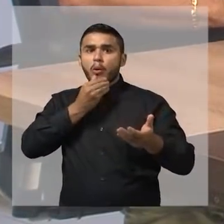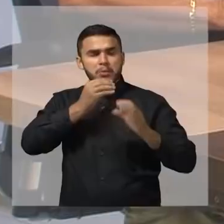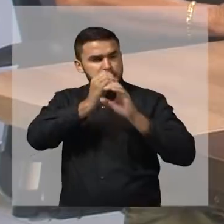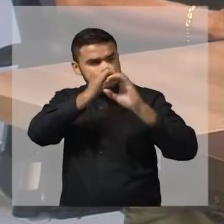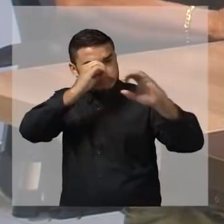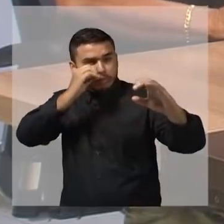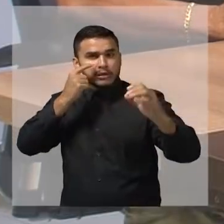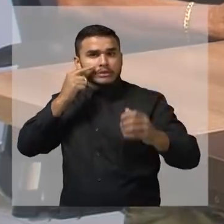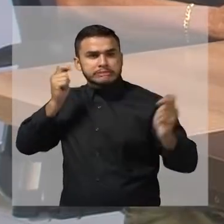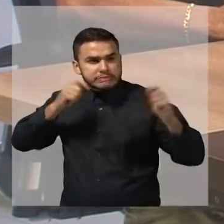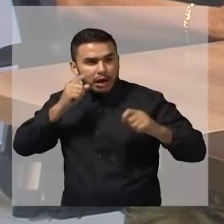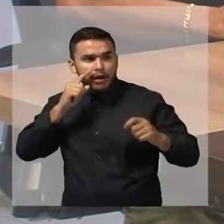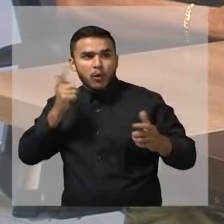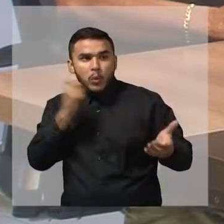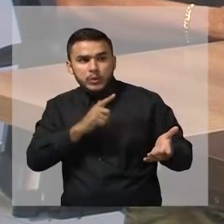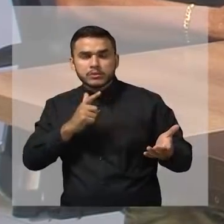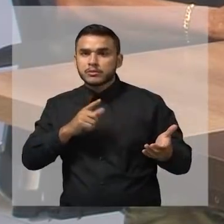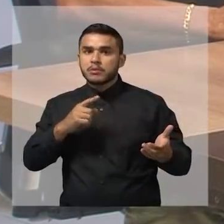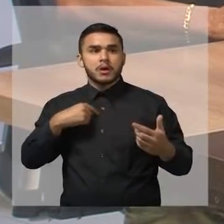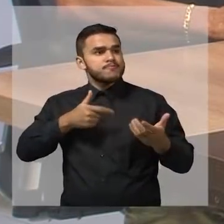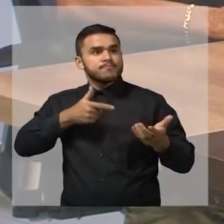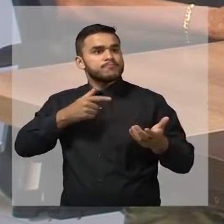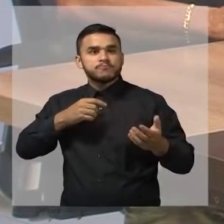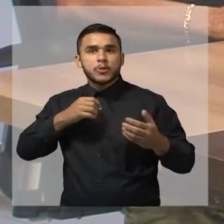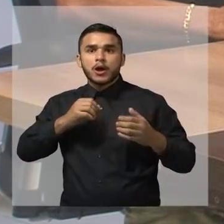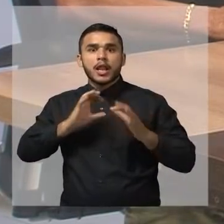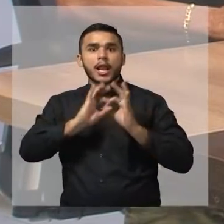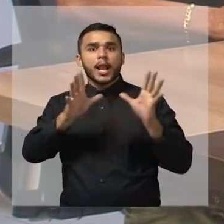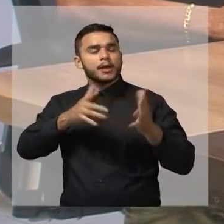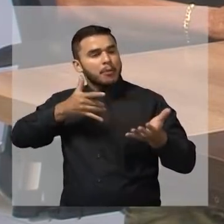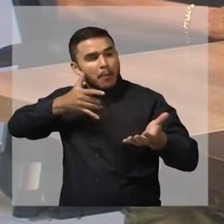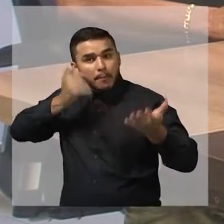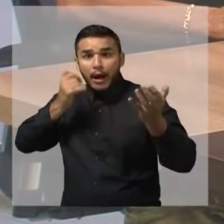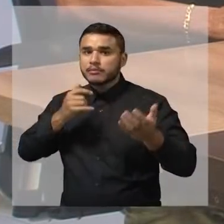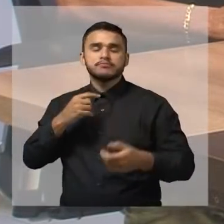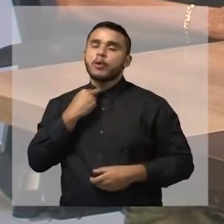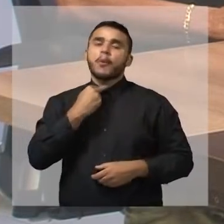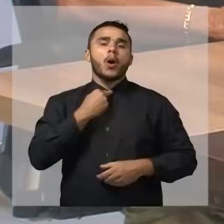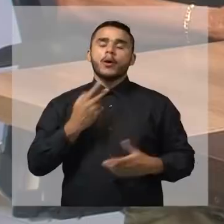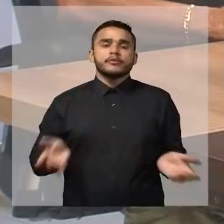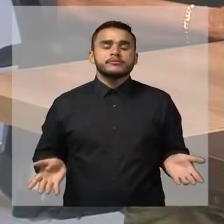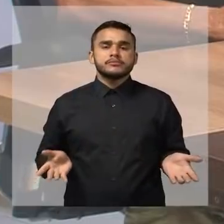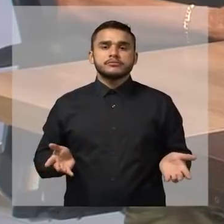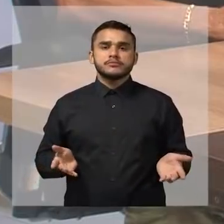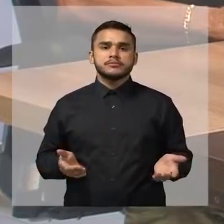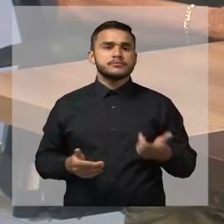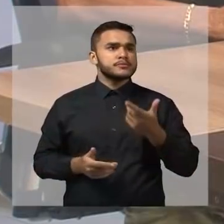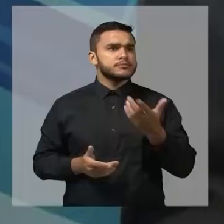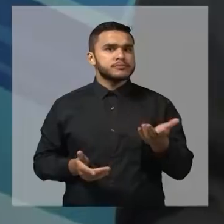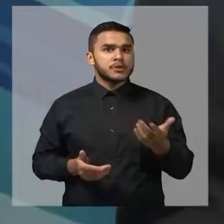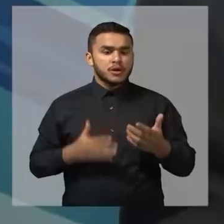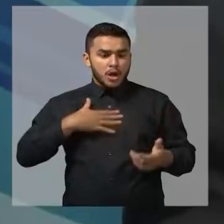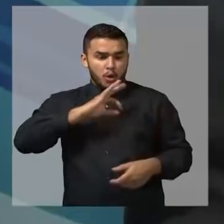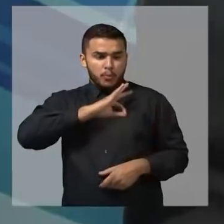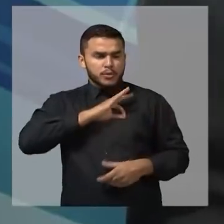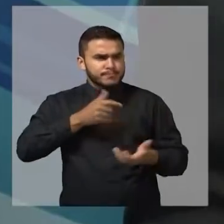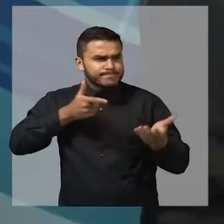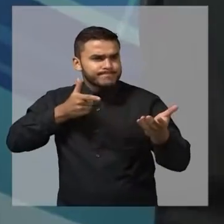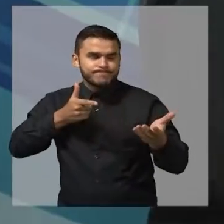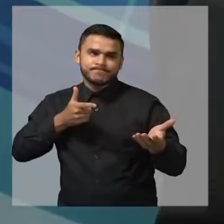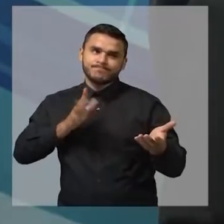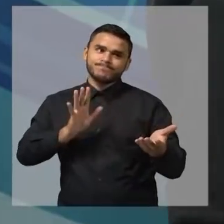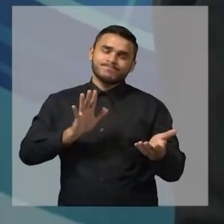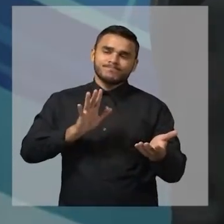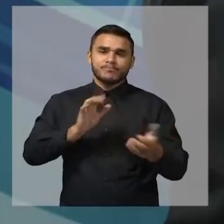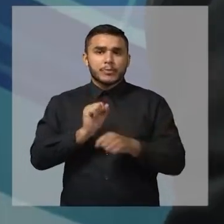que sequestrou a namorada e a amiga, e podiam ter abatido o homem, não fizeram isso porque o policial tem medo de fazer e responder